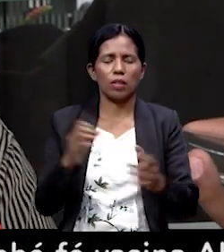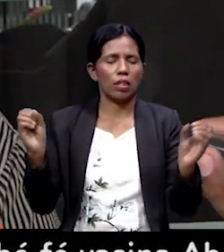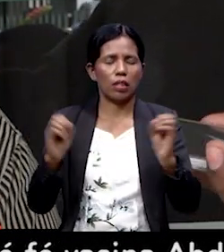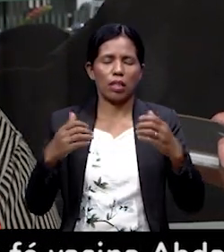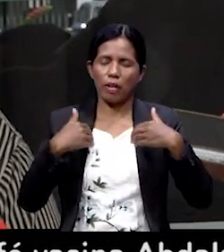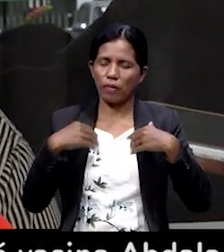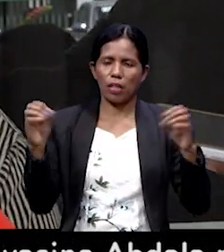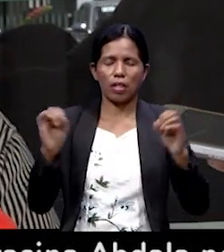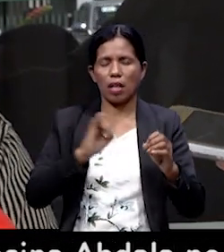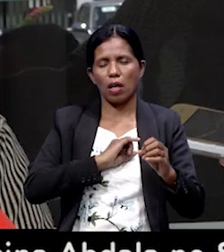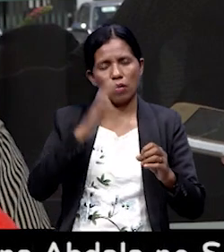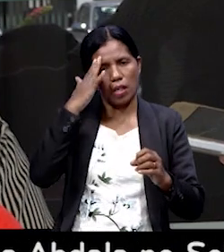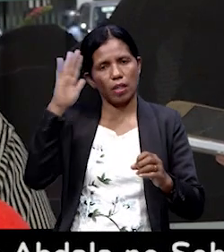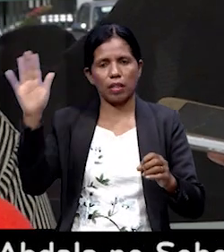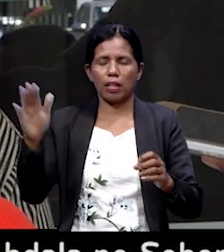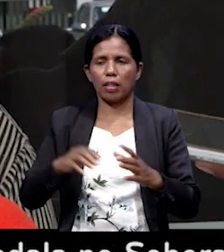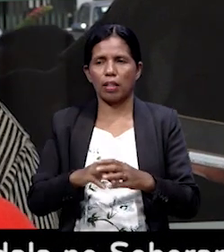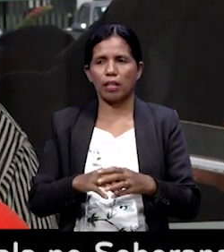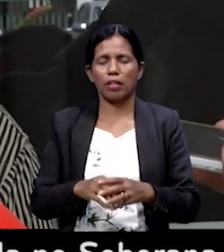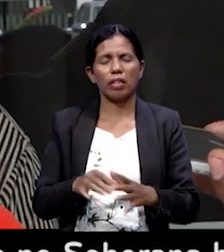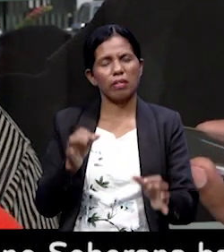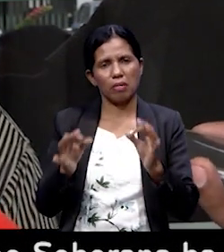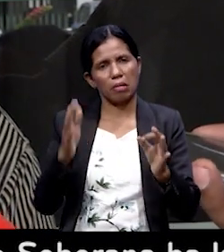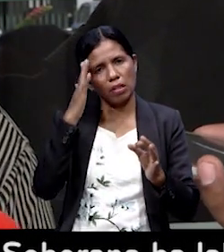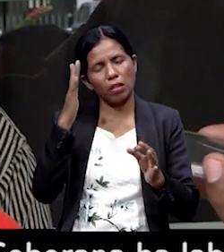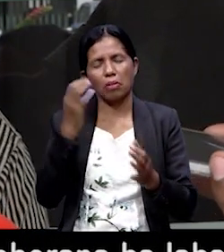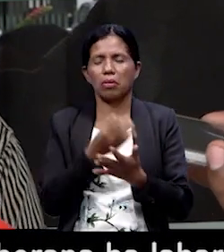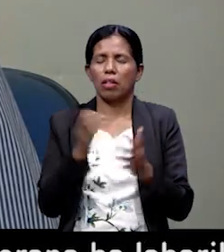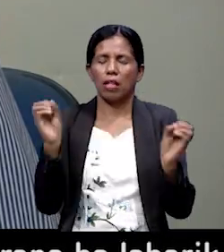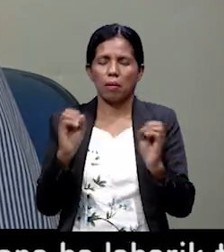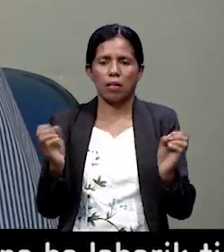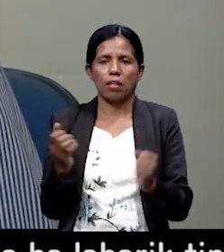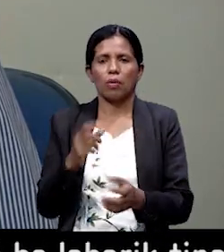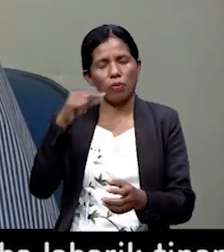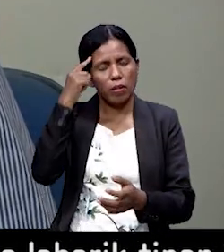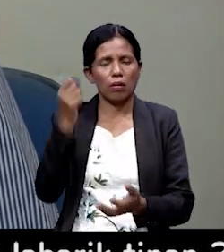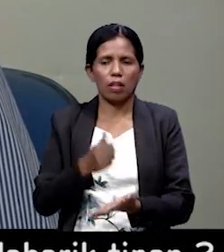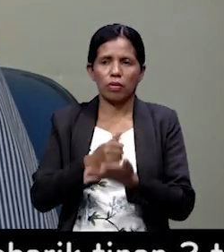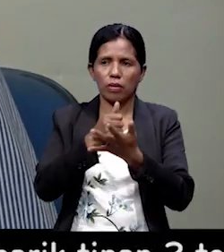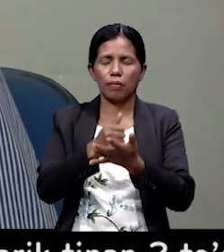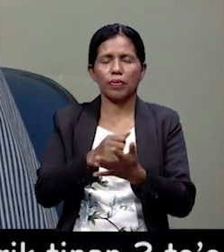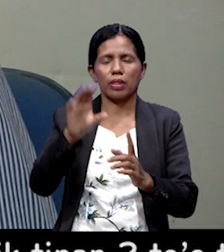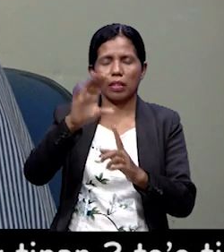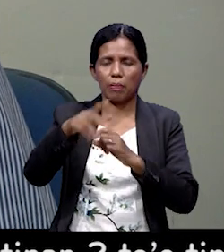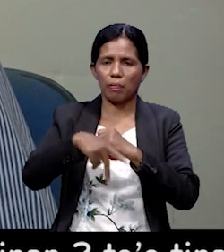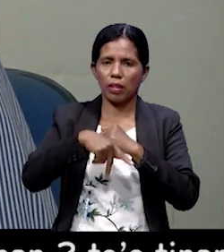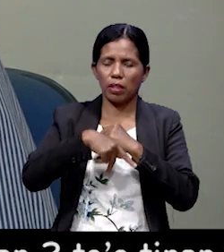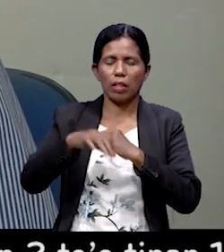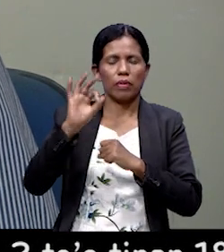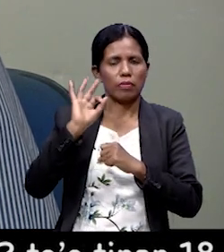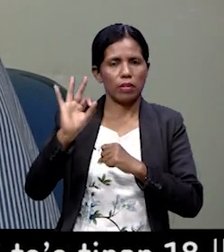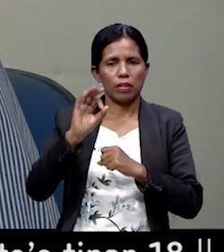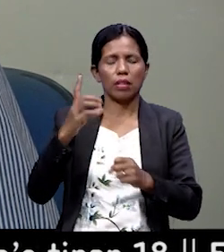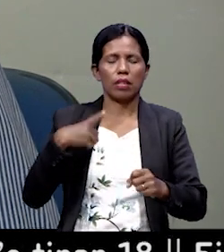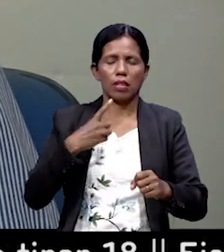ne utende kata pasti osan laia mak to agora sira kubelal buat ida. Chefe bancada Fretilin, deputado Francisco